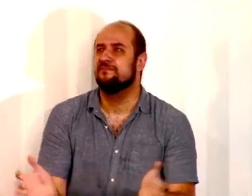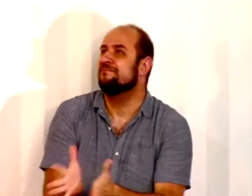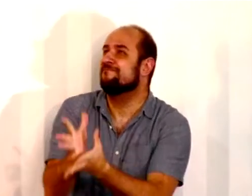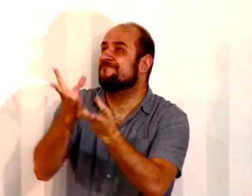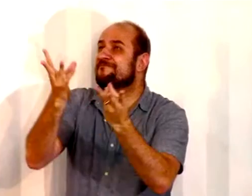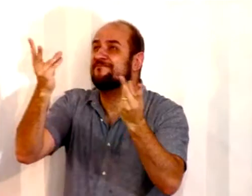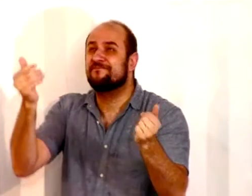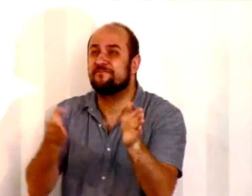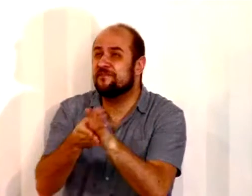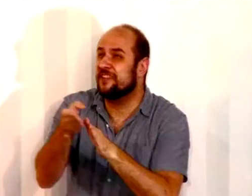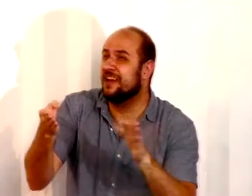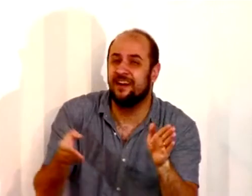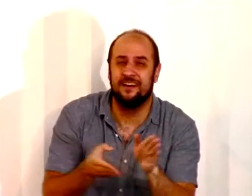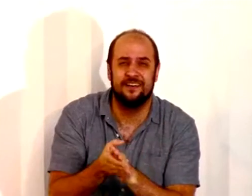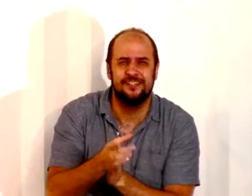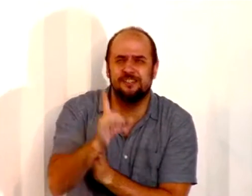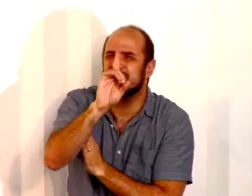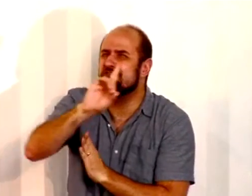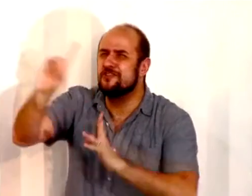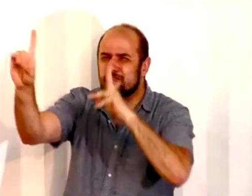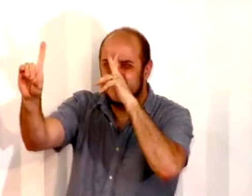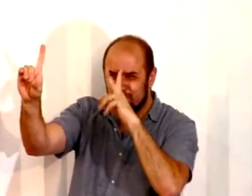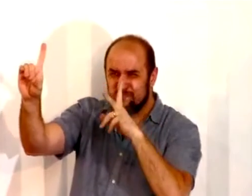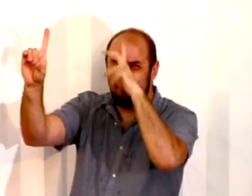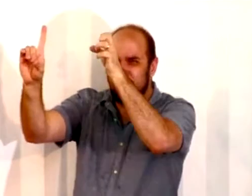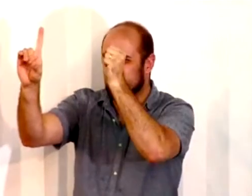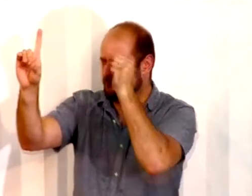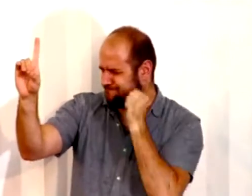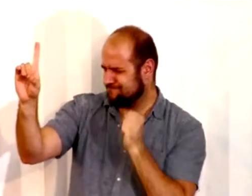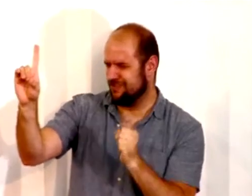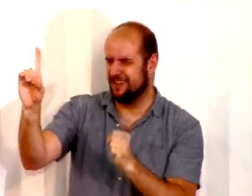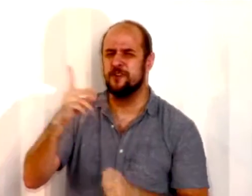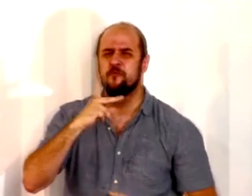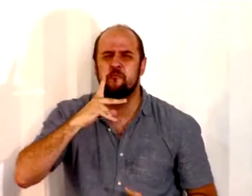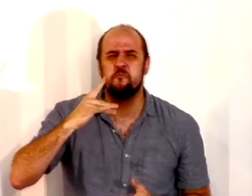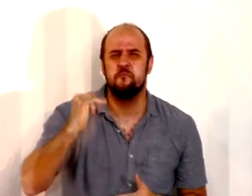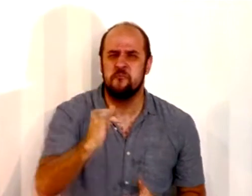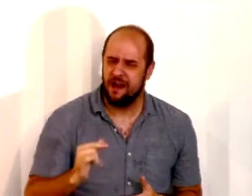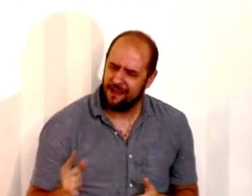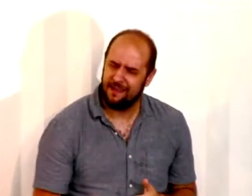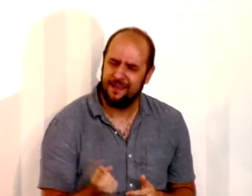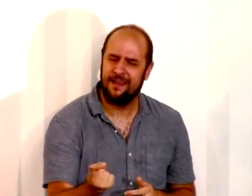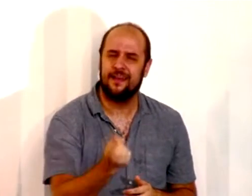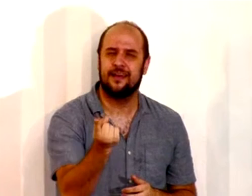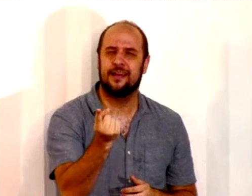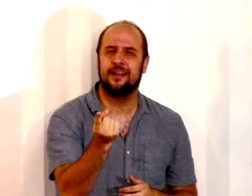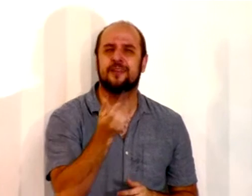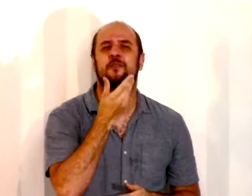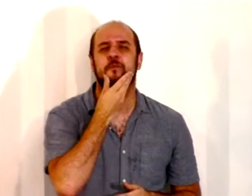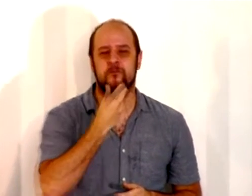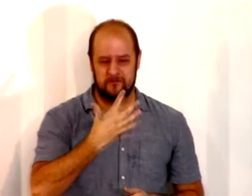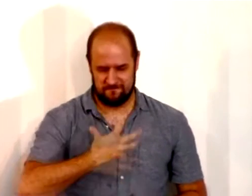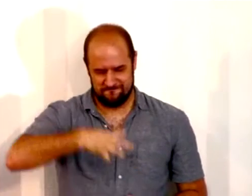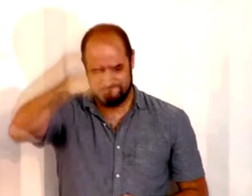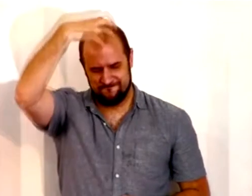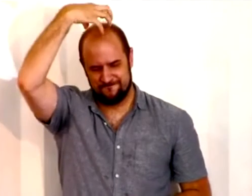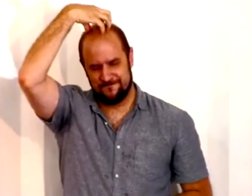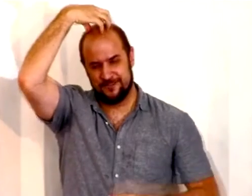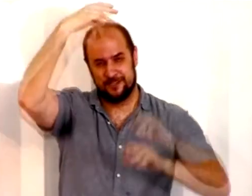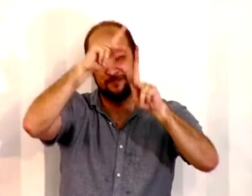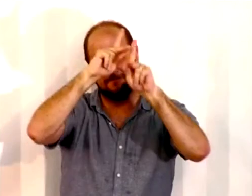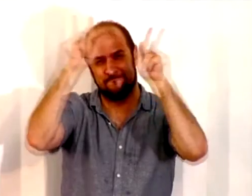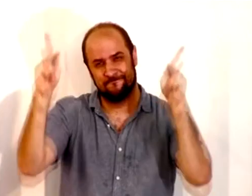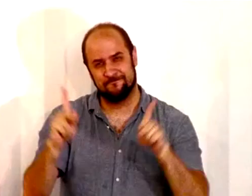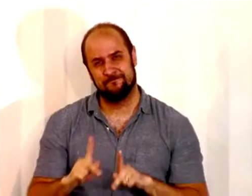conselheiro, é o nosso Deus forte e poderoso, é o Pai da eternidade e é o nosso príncipe